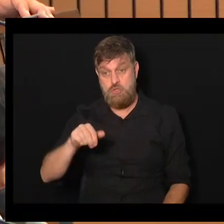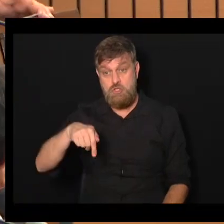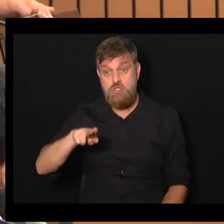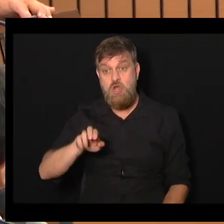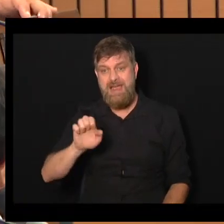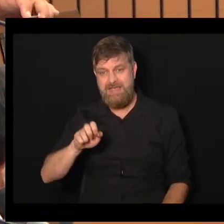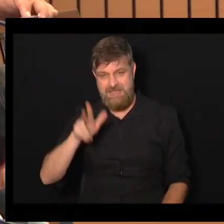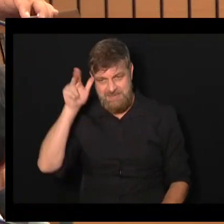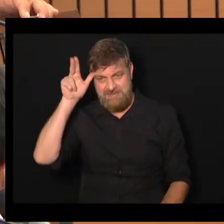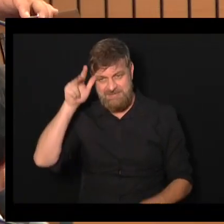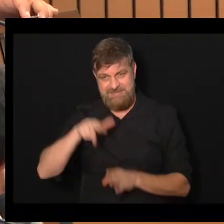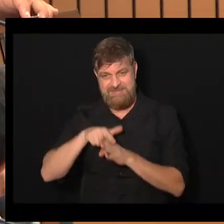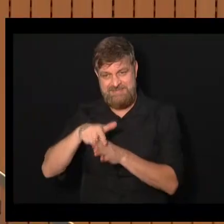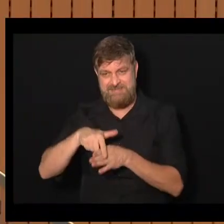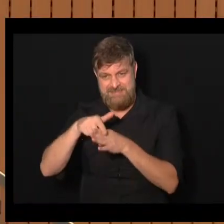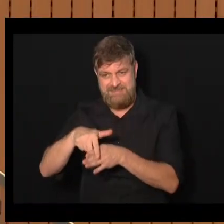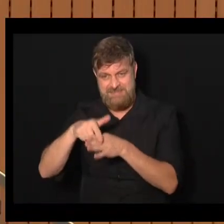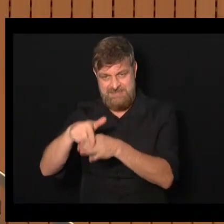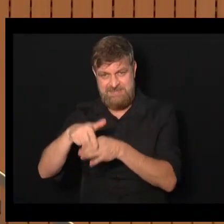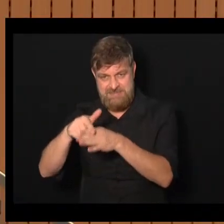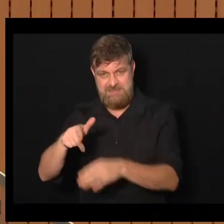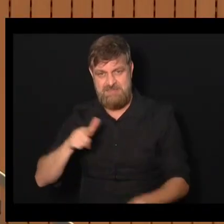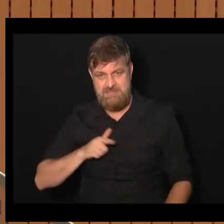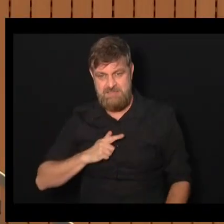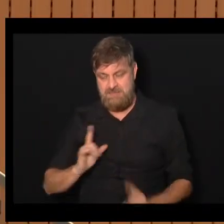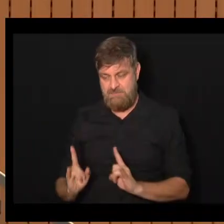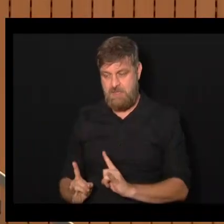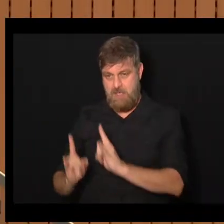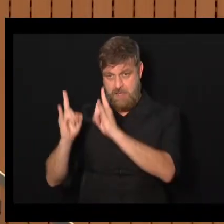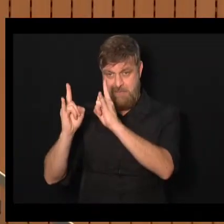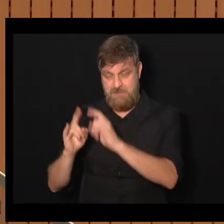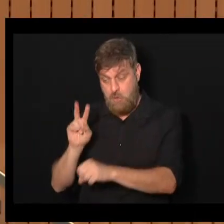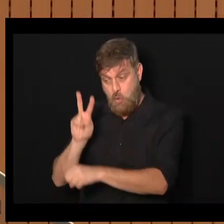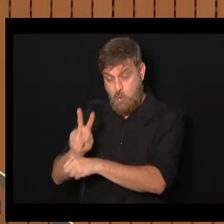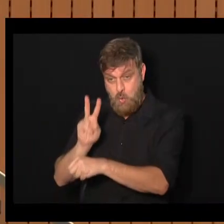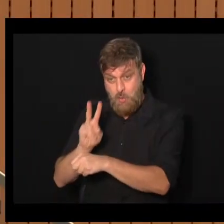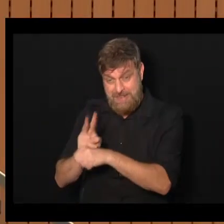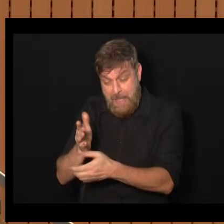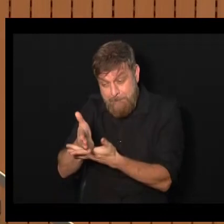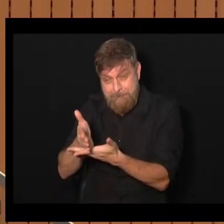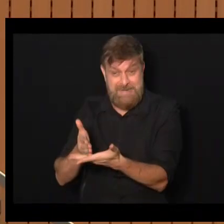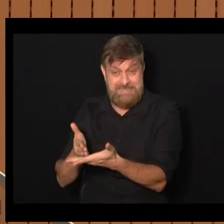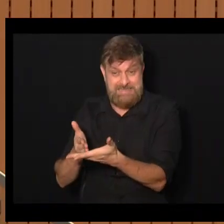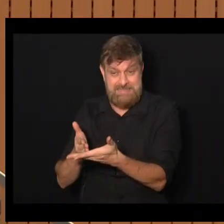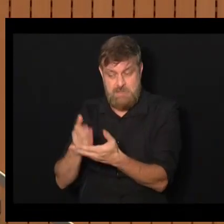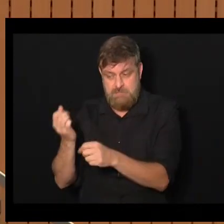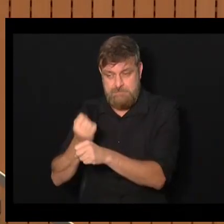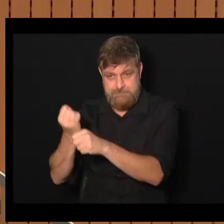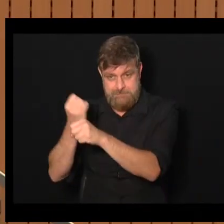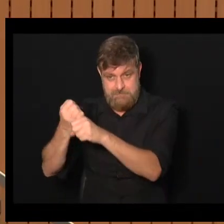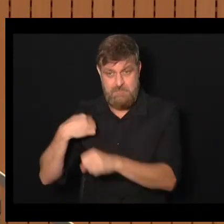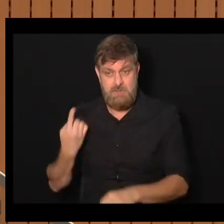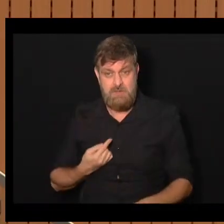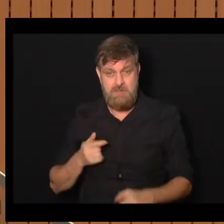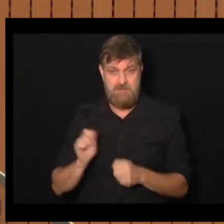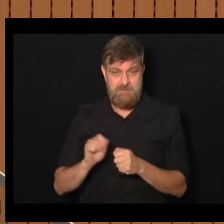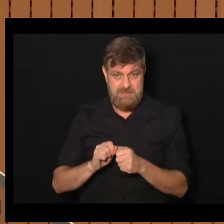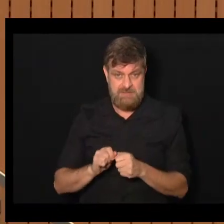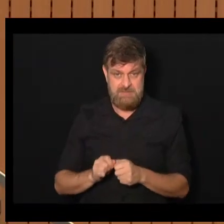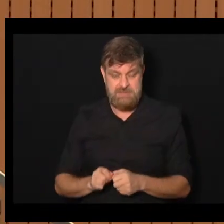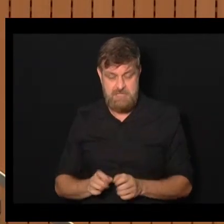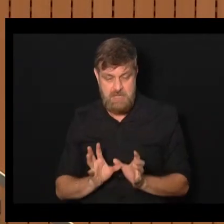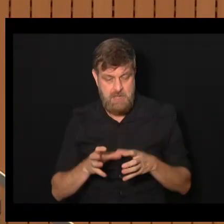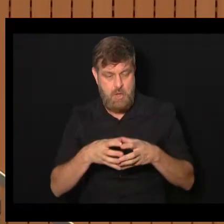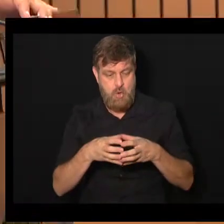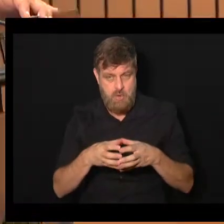ainda ocorreu alienação parcial do potencial construtivo. Vamos trilhar agora o caminho das outras